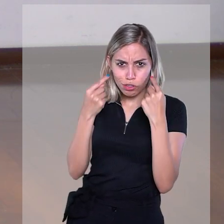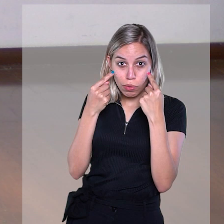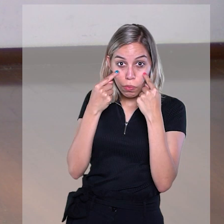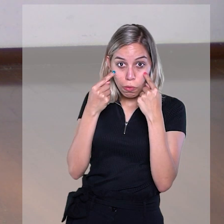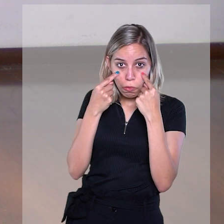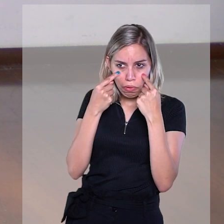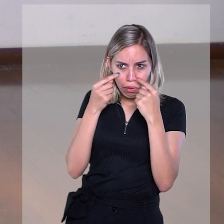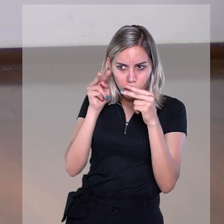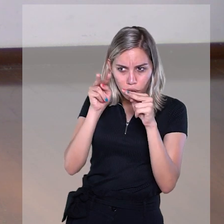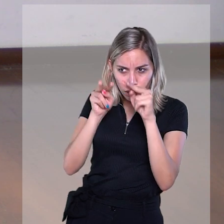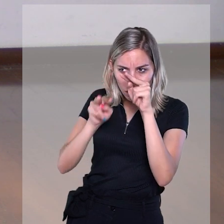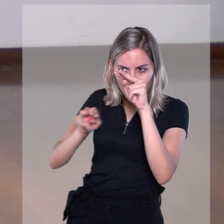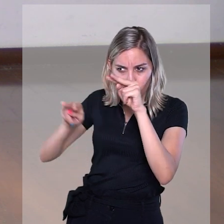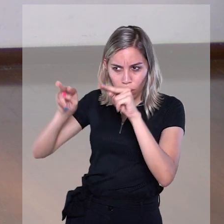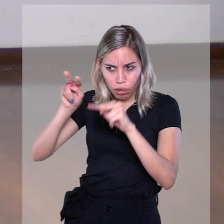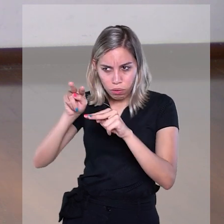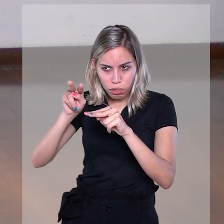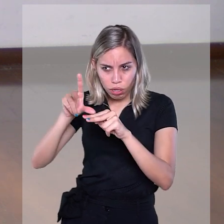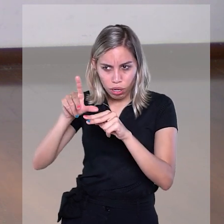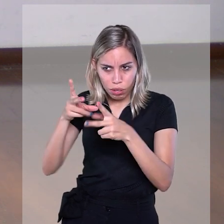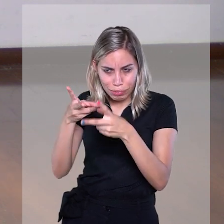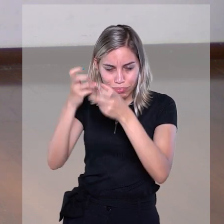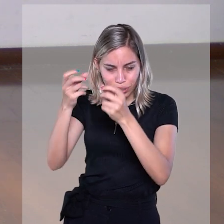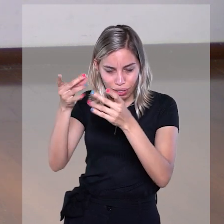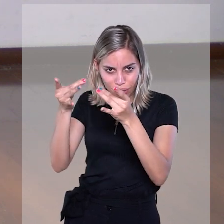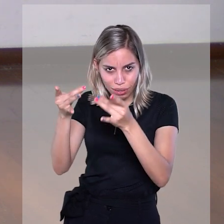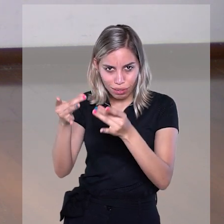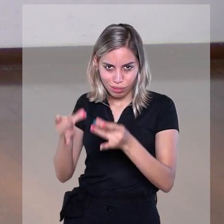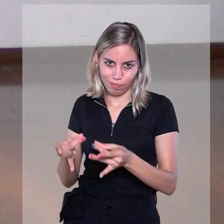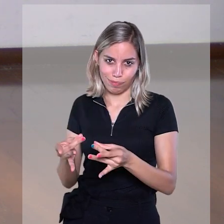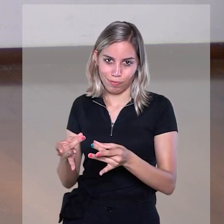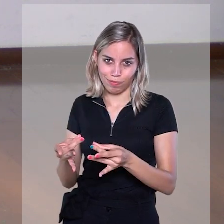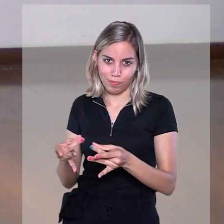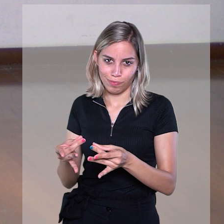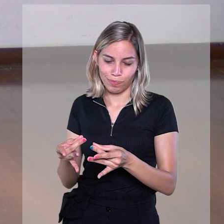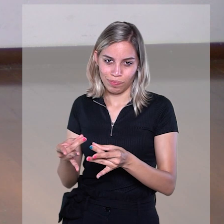dotado de qualidades táteis, podemos dizer assim, e, ao mesmo tempo,